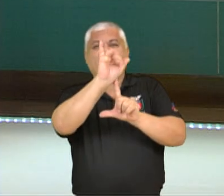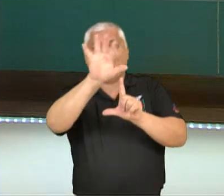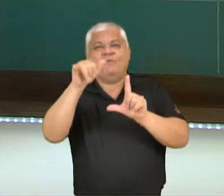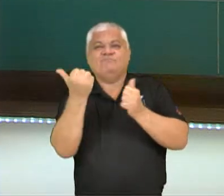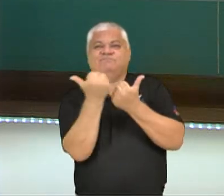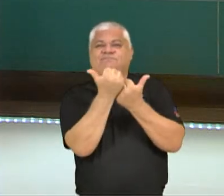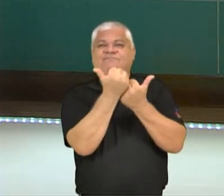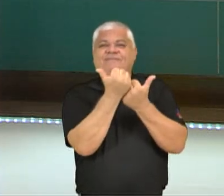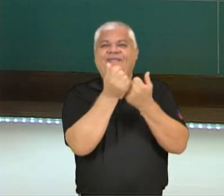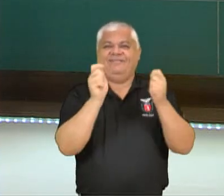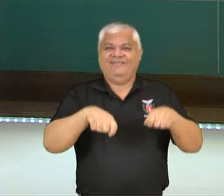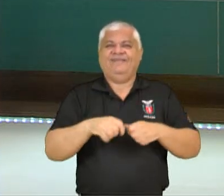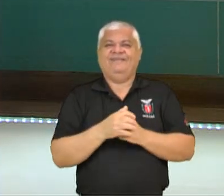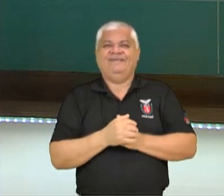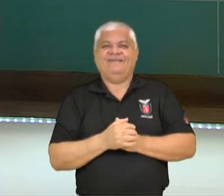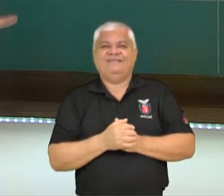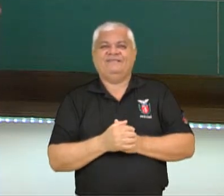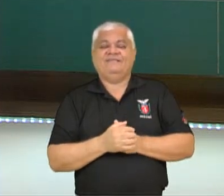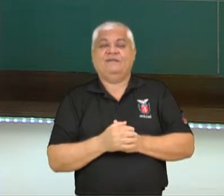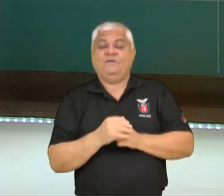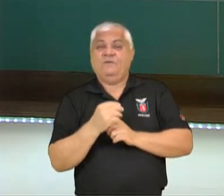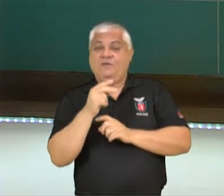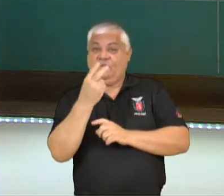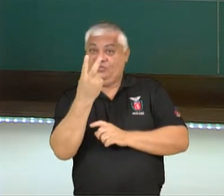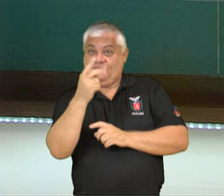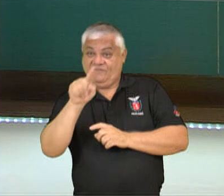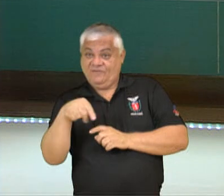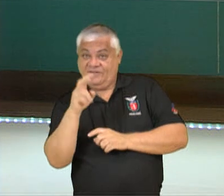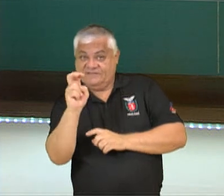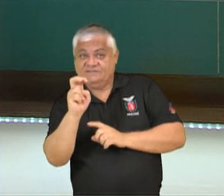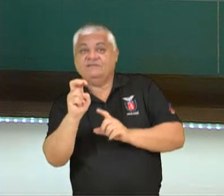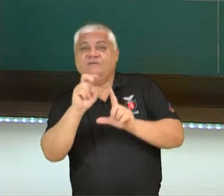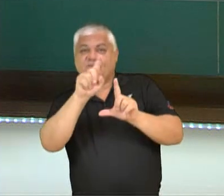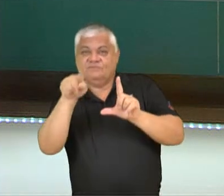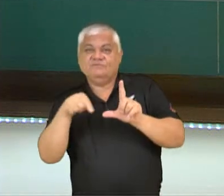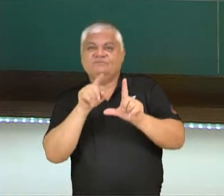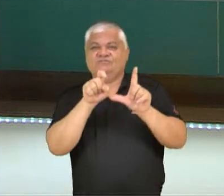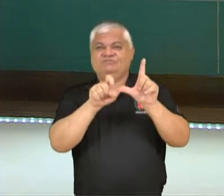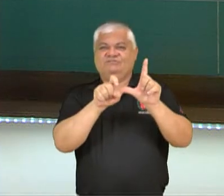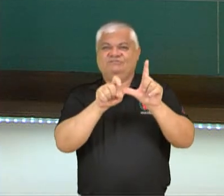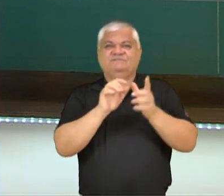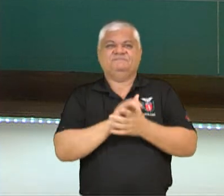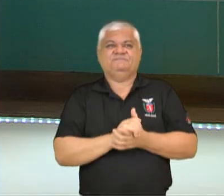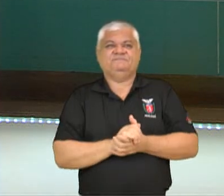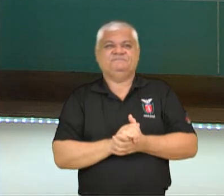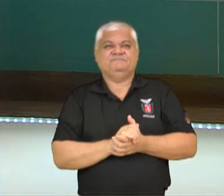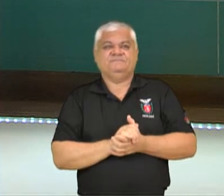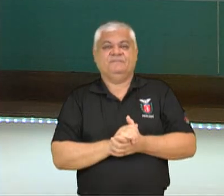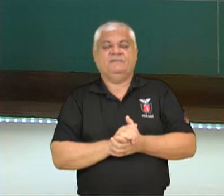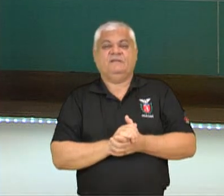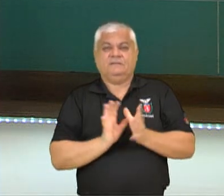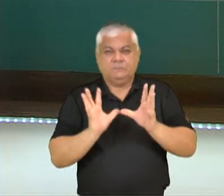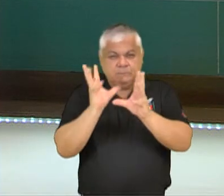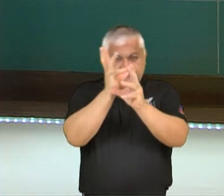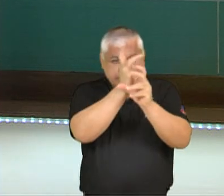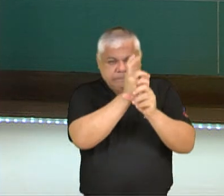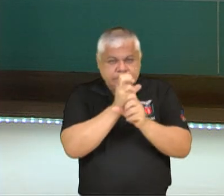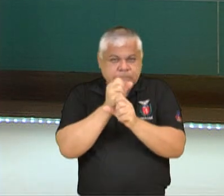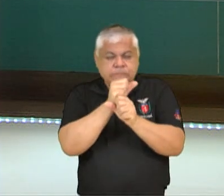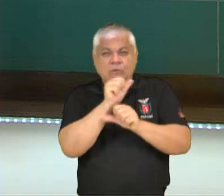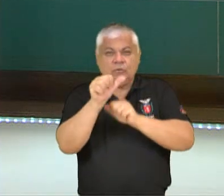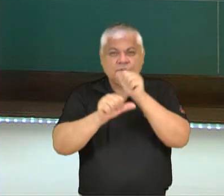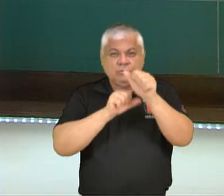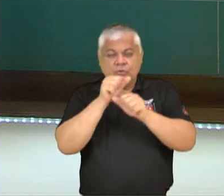esse valor na função. Então basta colocar um menos 2,5 no lugar do x. Fazendo então esse cálculo, né, substituindo